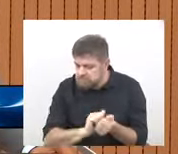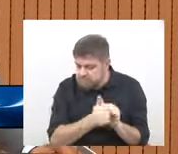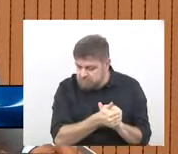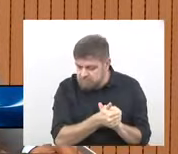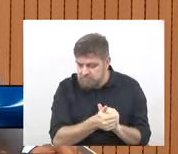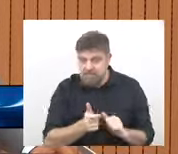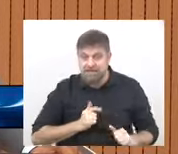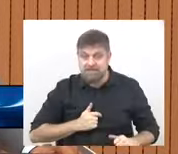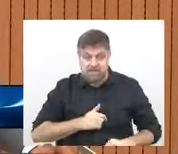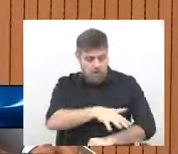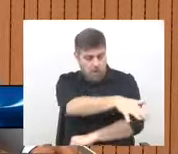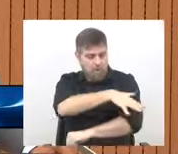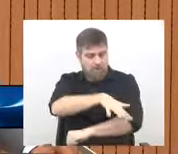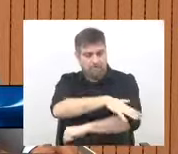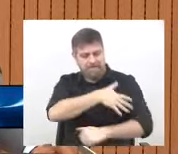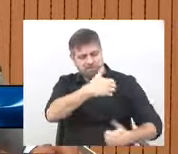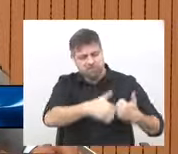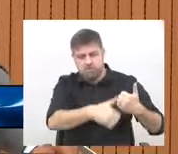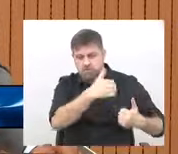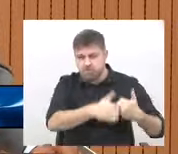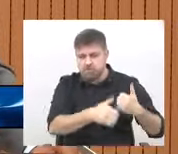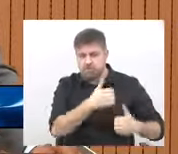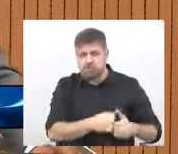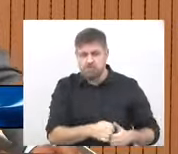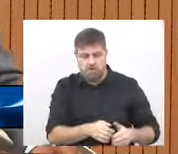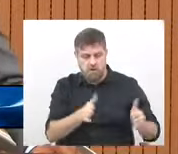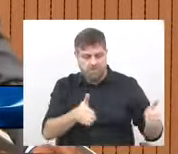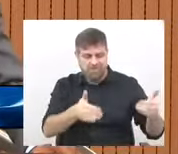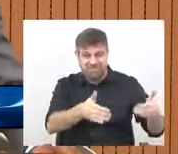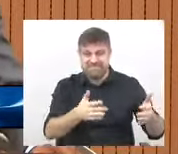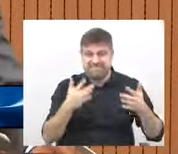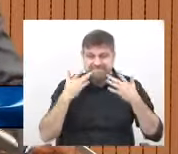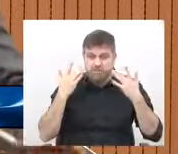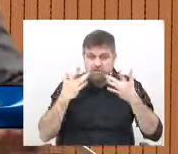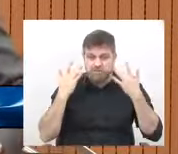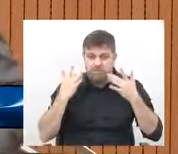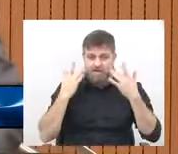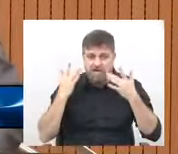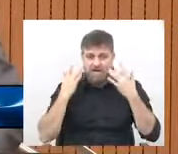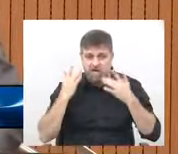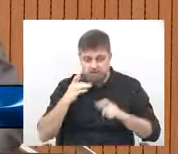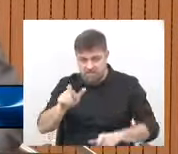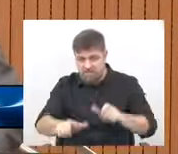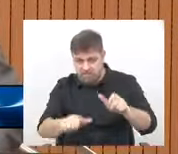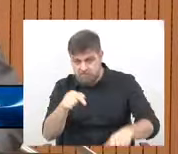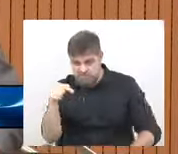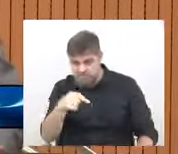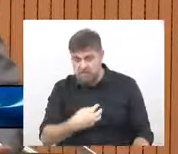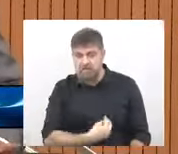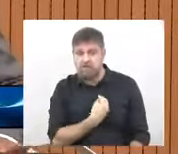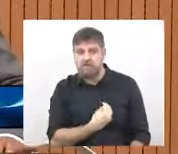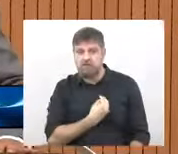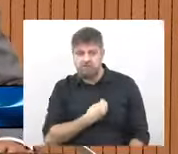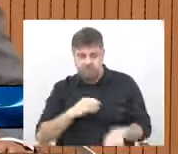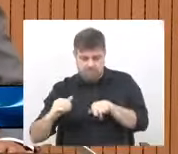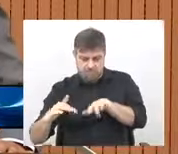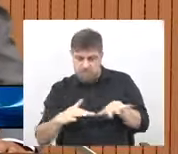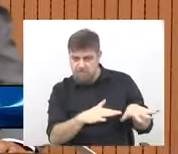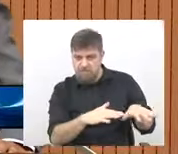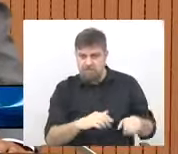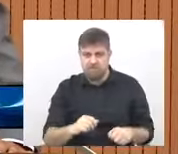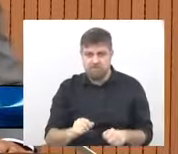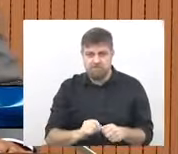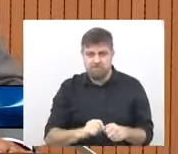praça poliesportiva, com quadra, com anfiteatro, com tudo para aquelas pessoas que ali residem naquele local. Campo